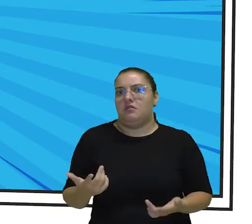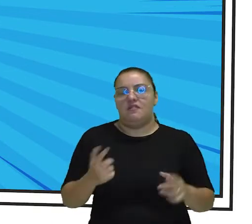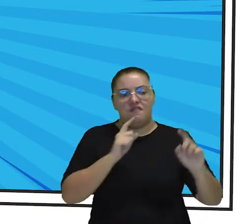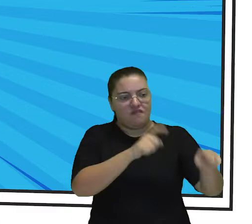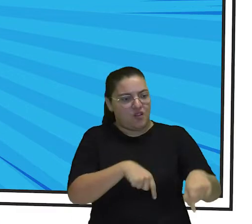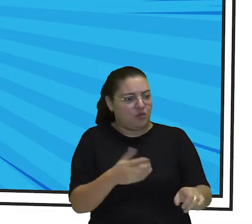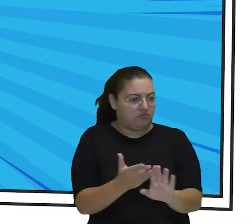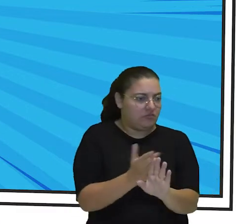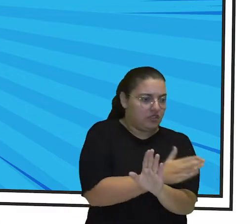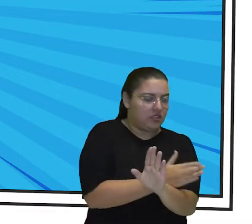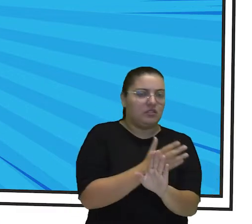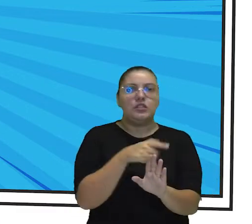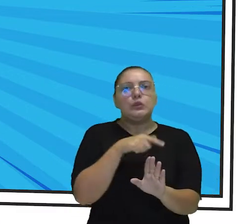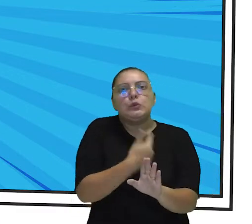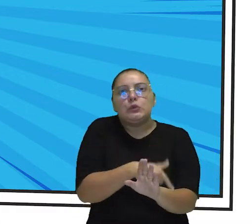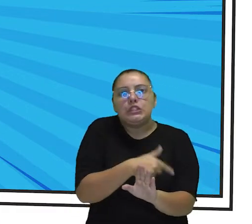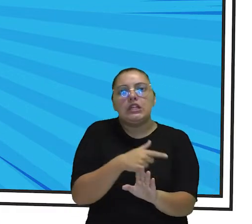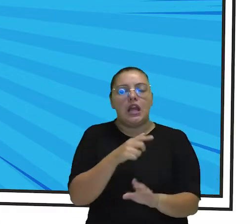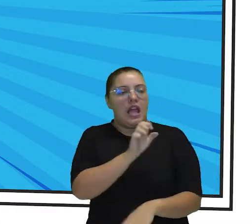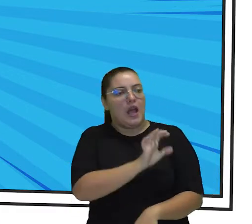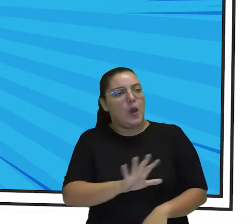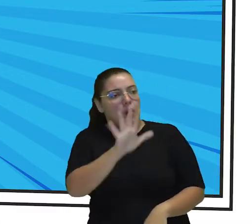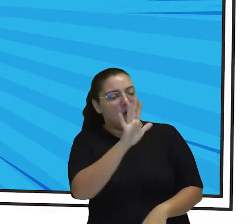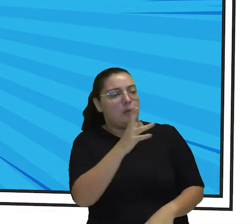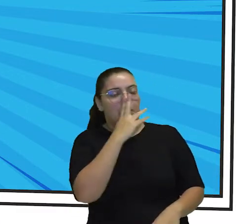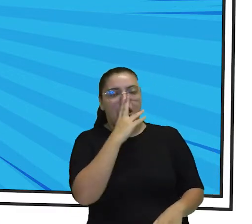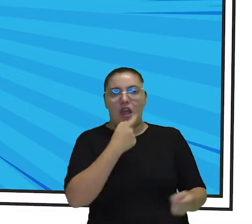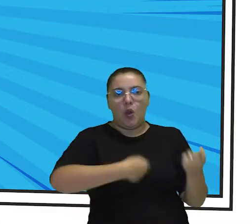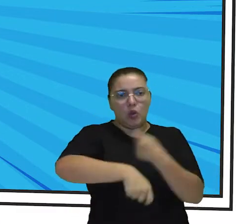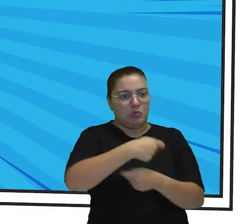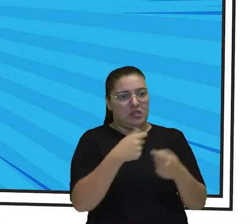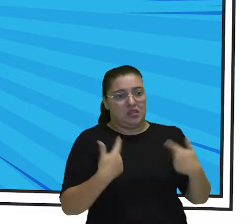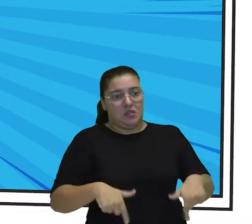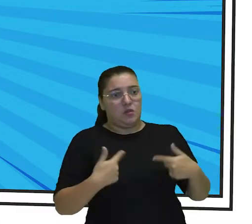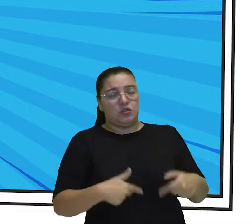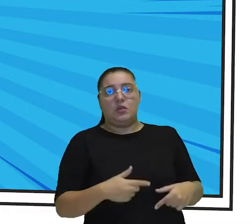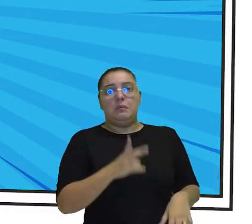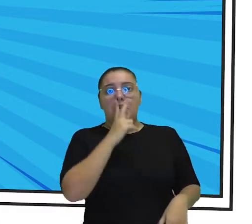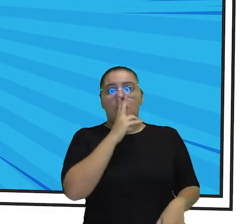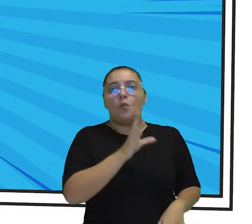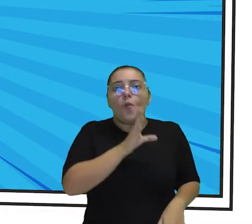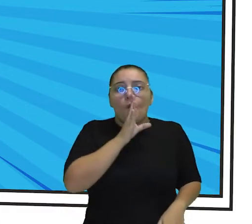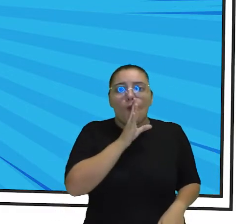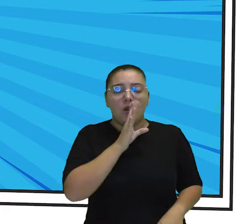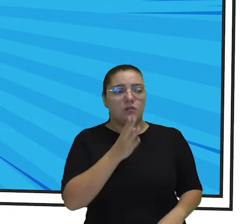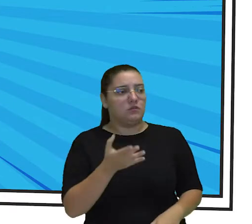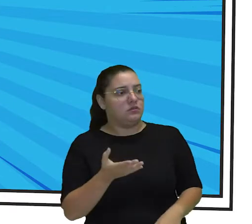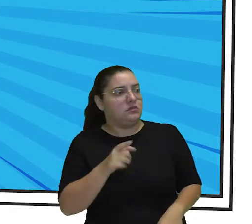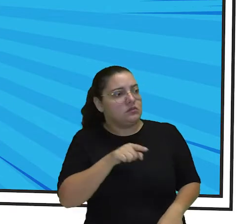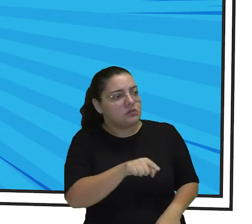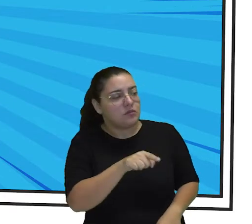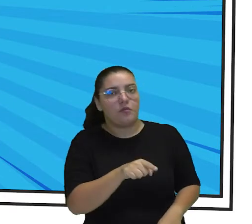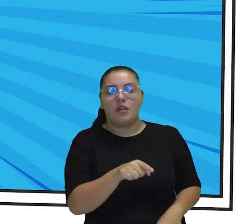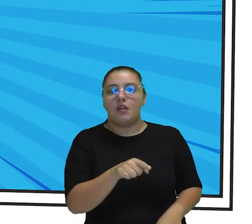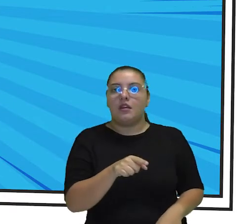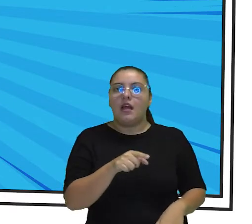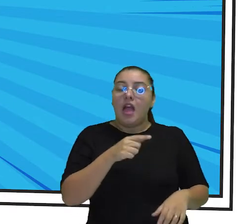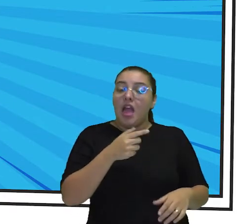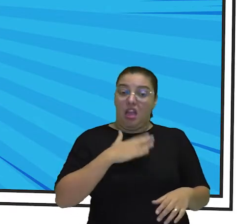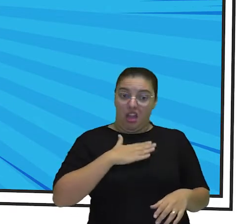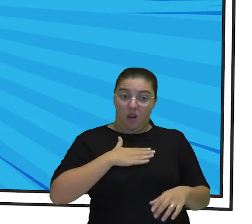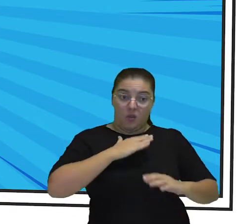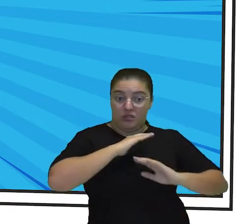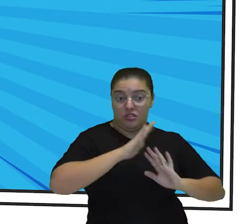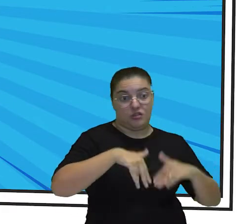Se eu estava num feudalismo onde eu tinha uma economia fechada, então, obviamente, eu não